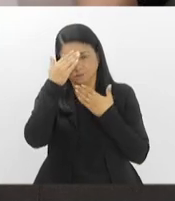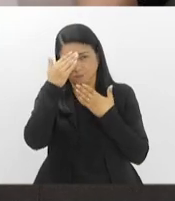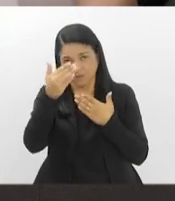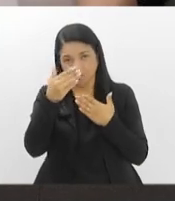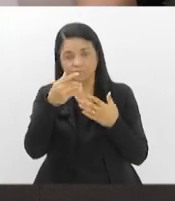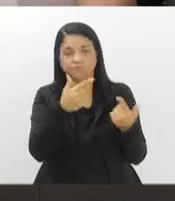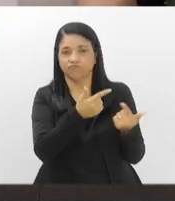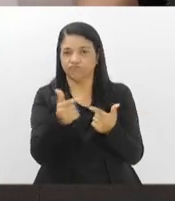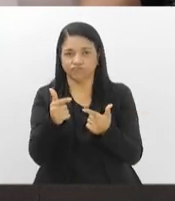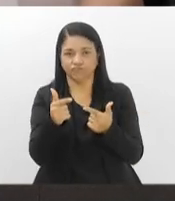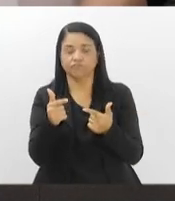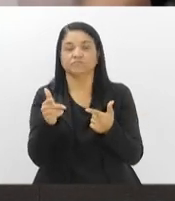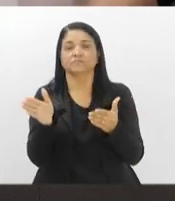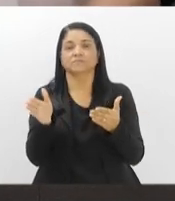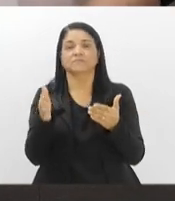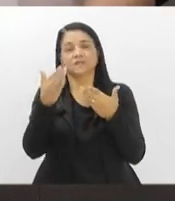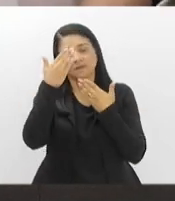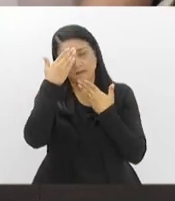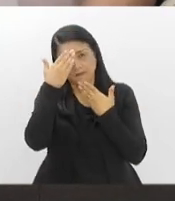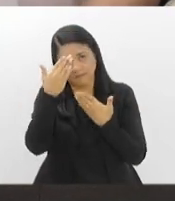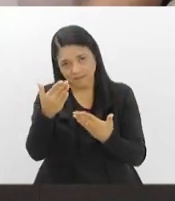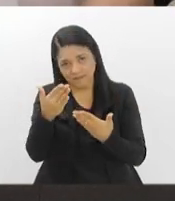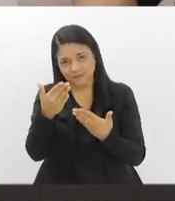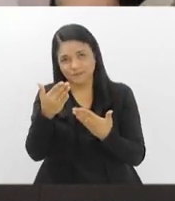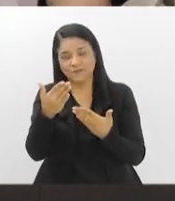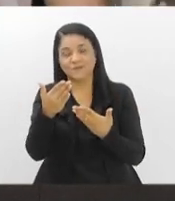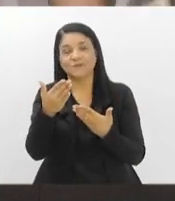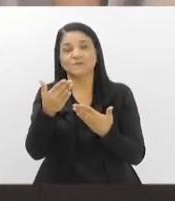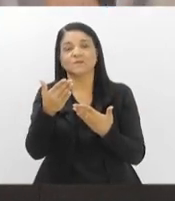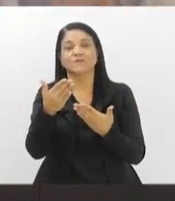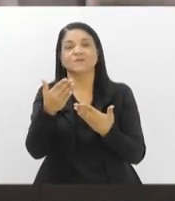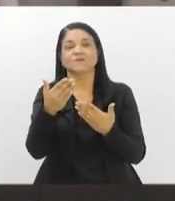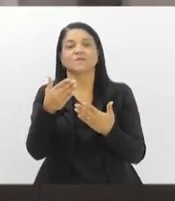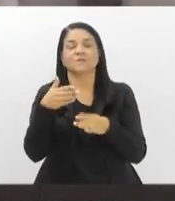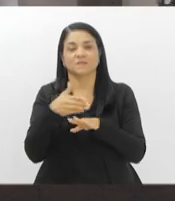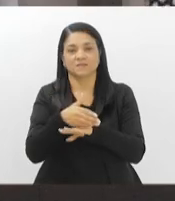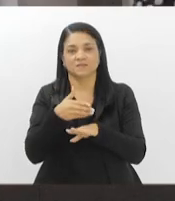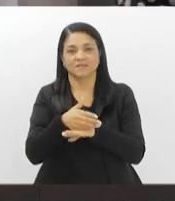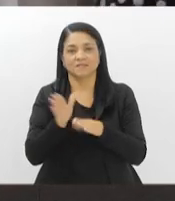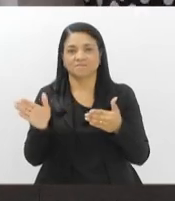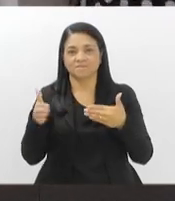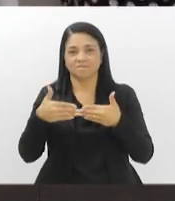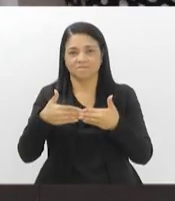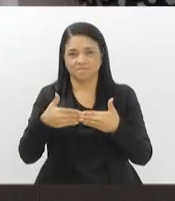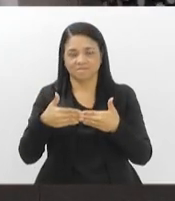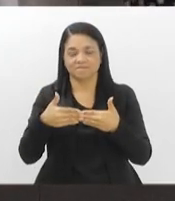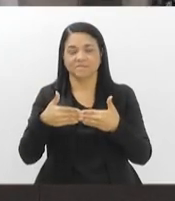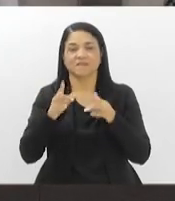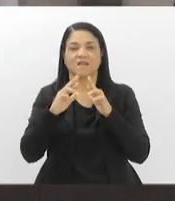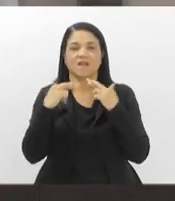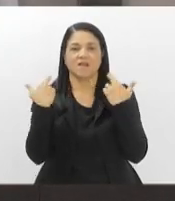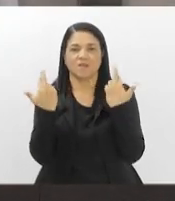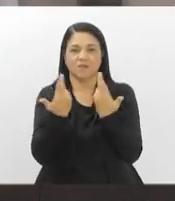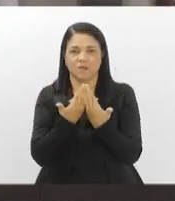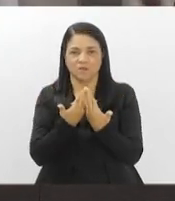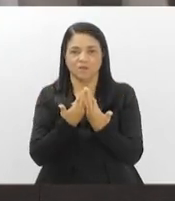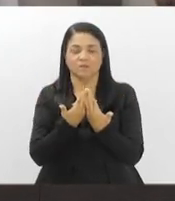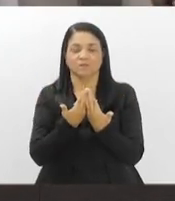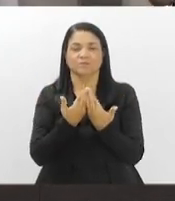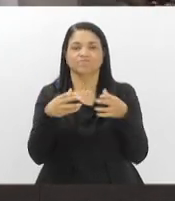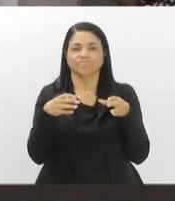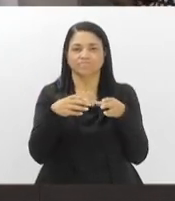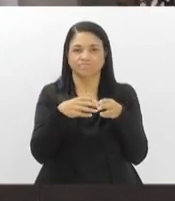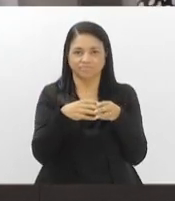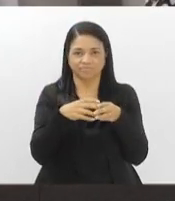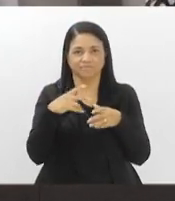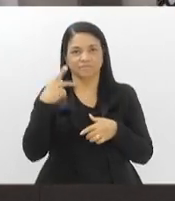havendo mais nada a tratar agradeço mais uma vez a presença de todos e está encerrada esta nossa primeira reunião da comissão parlamentar